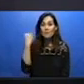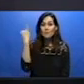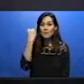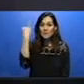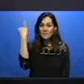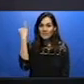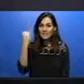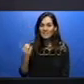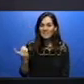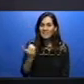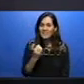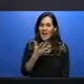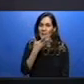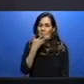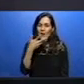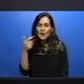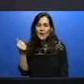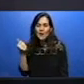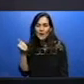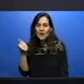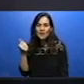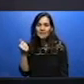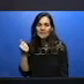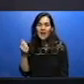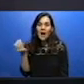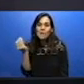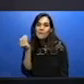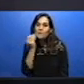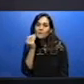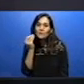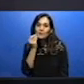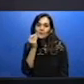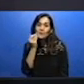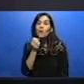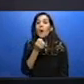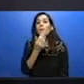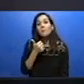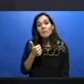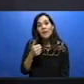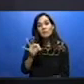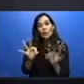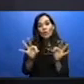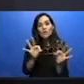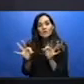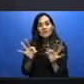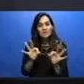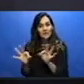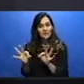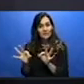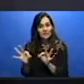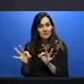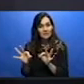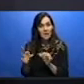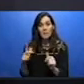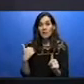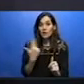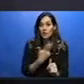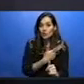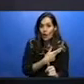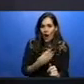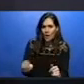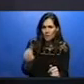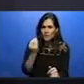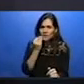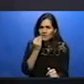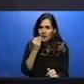será muito mais bem aproveitada se ela for bem planejada. Para que nós aproveitemos